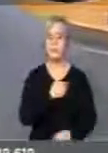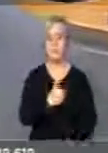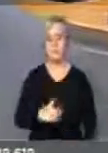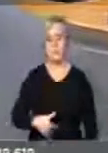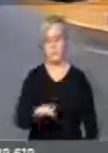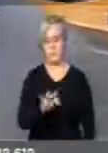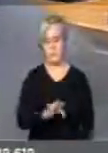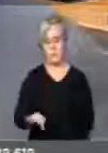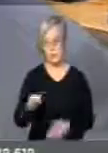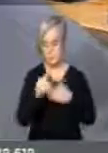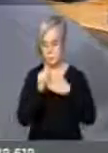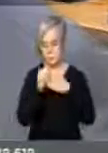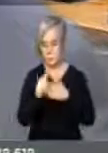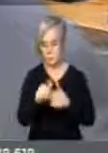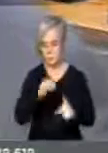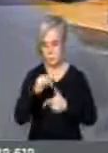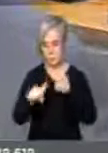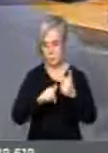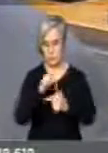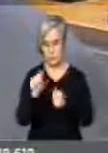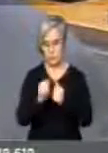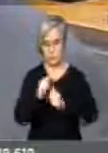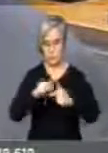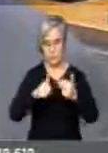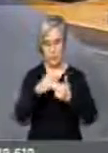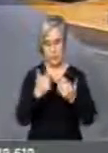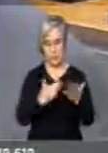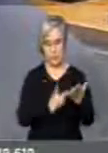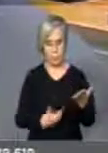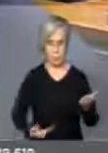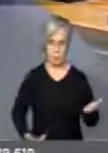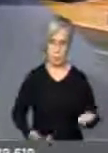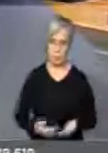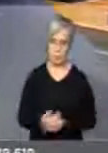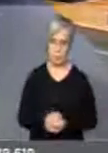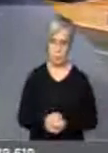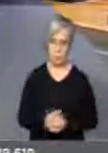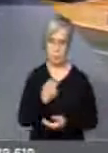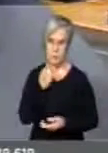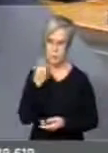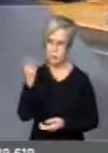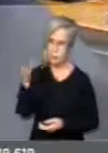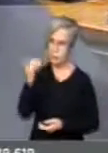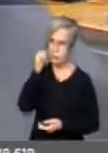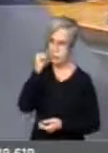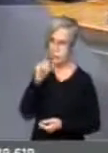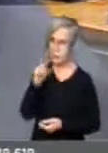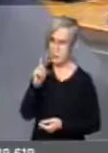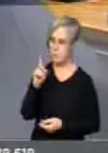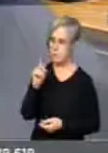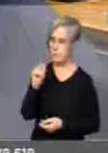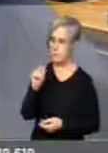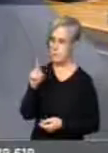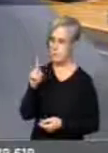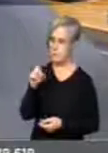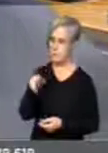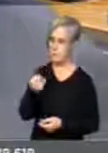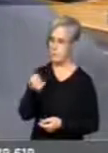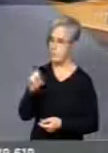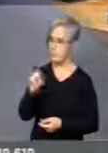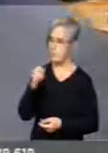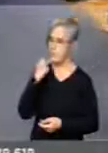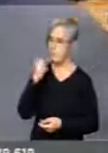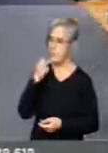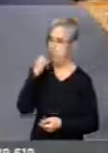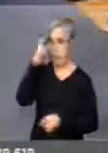na condução da coisa pública, especialmente do dinheiro público. Falou a doutora Denise, falou muito bem da cultura,